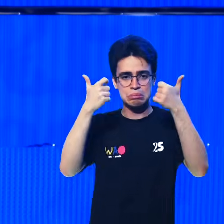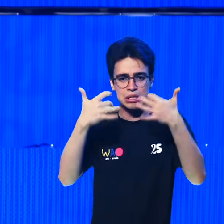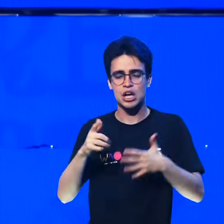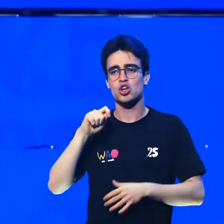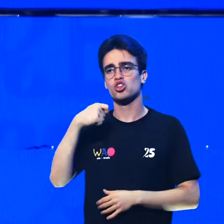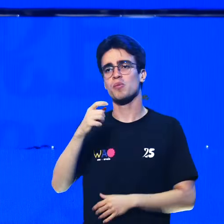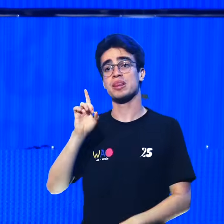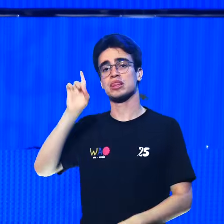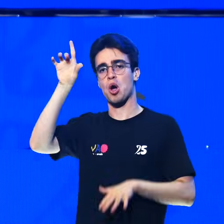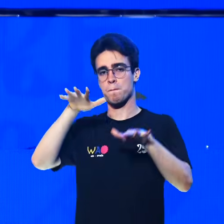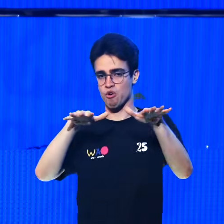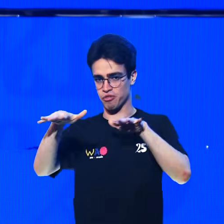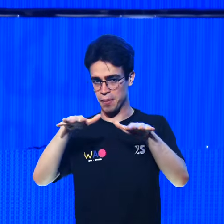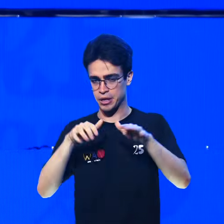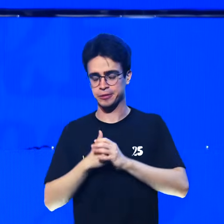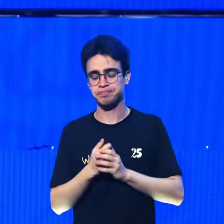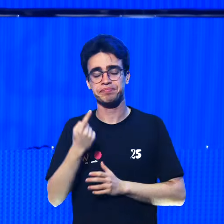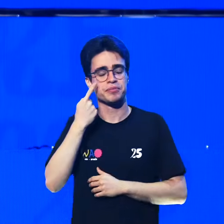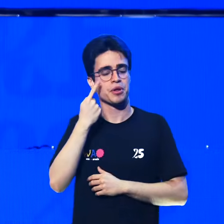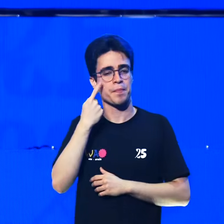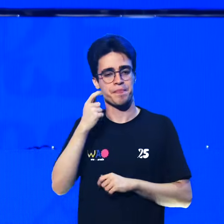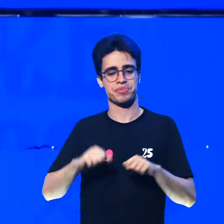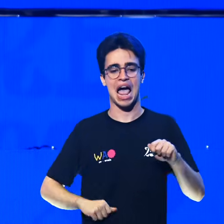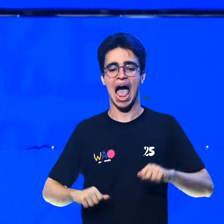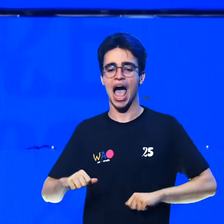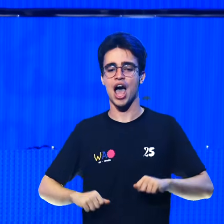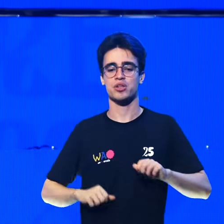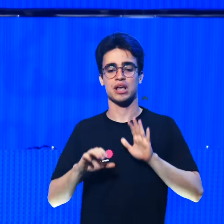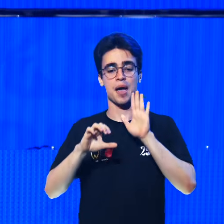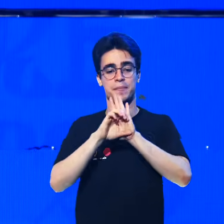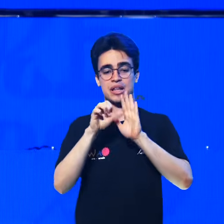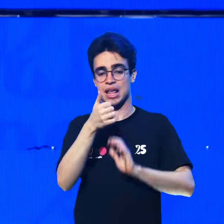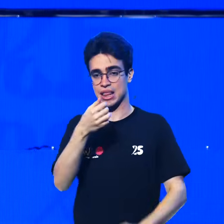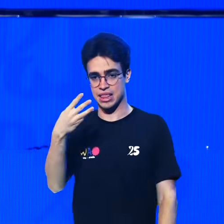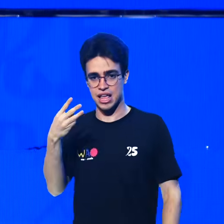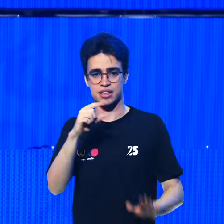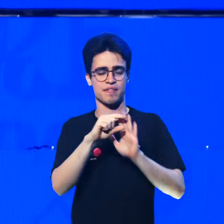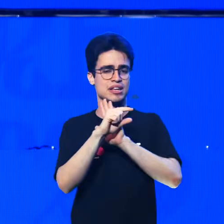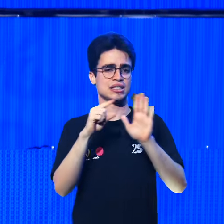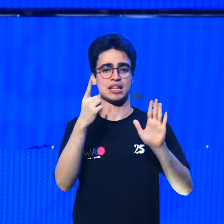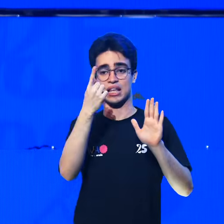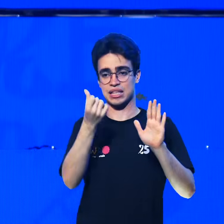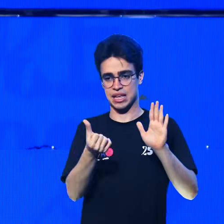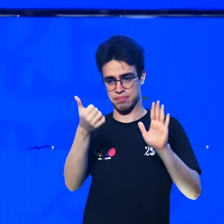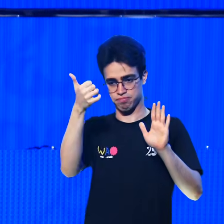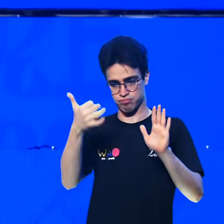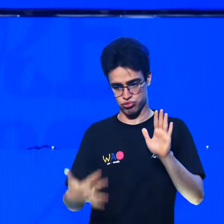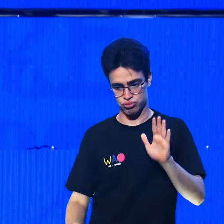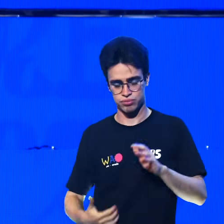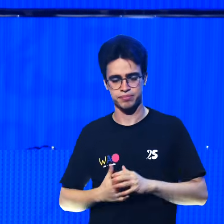Deus. Abra sua Bíblia em Atos, capítulo 13, versículo 16 em diante.